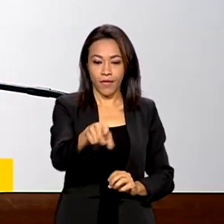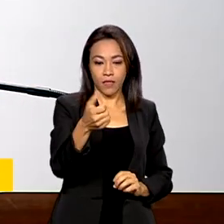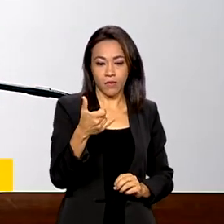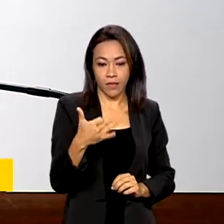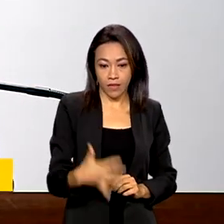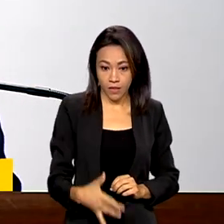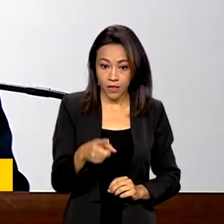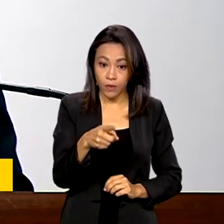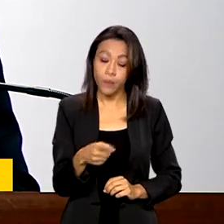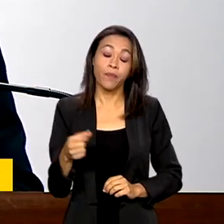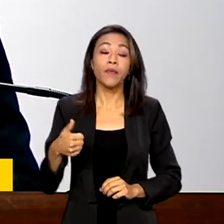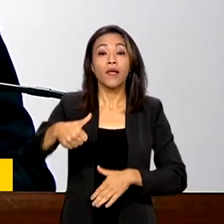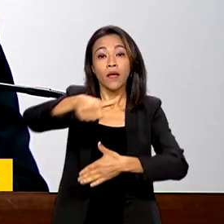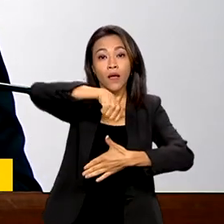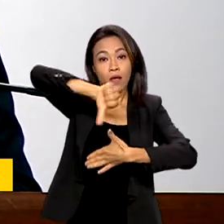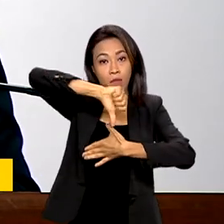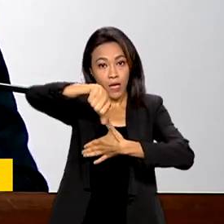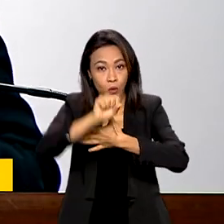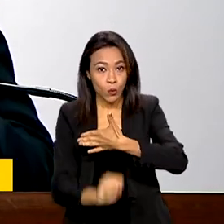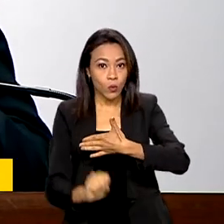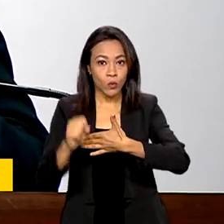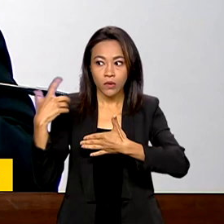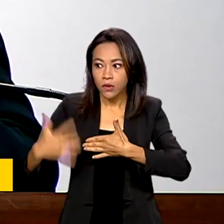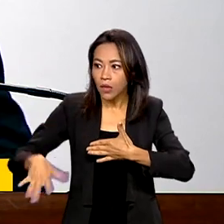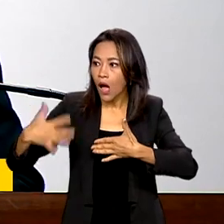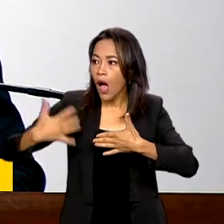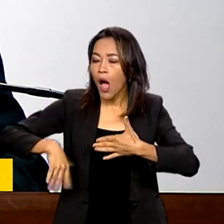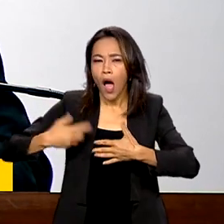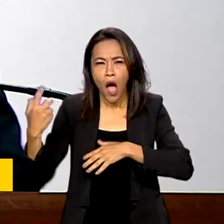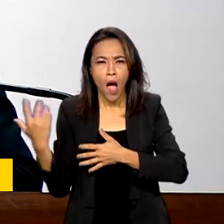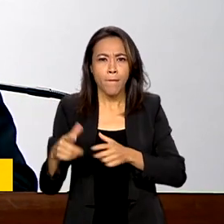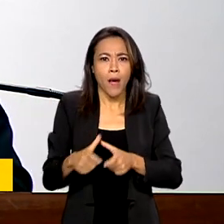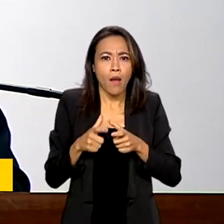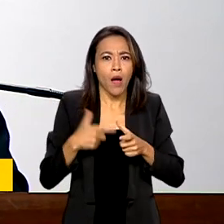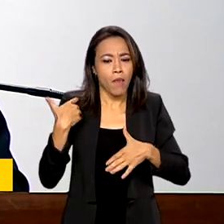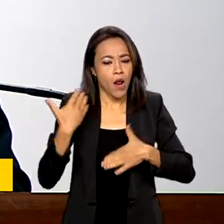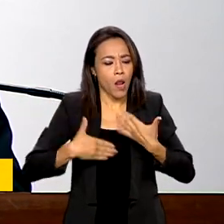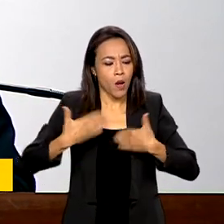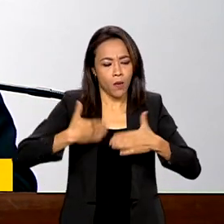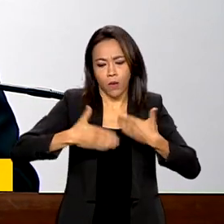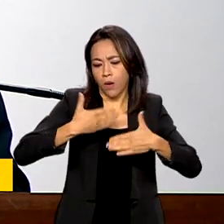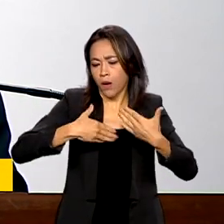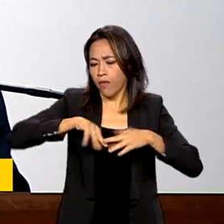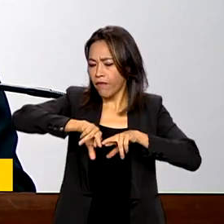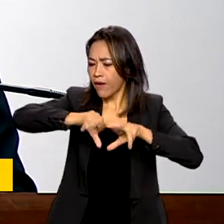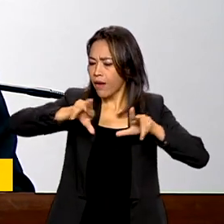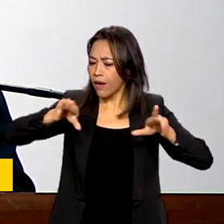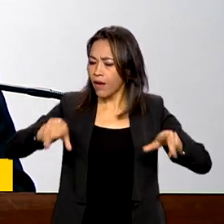espaço extraordinário de crescimento para todos os países se se